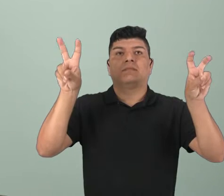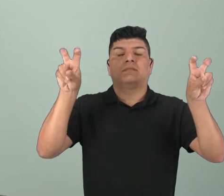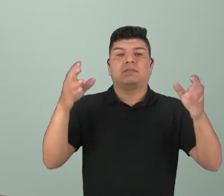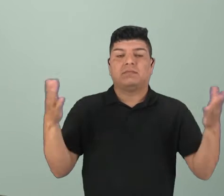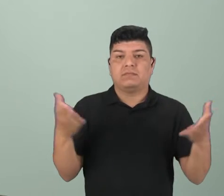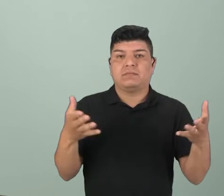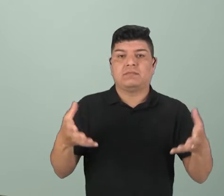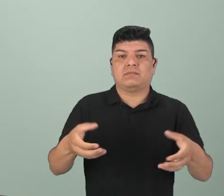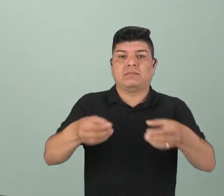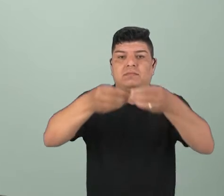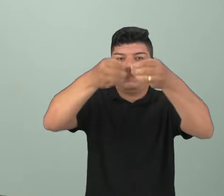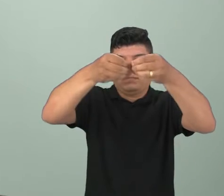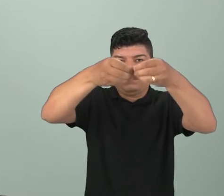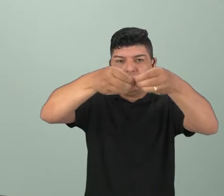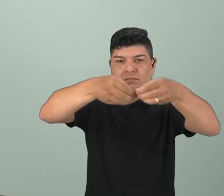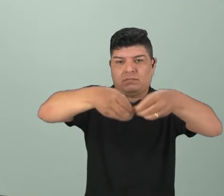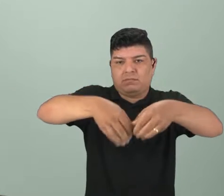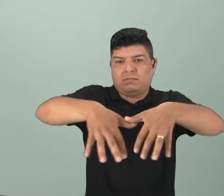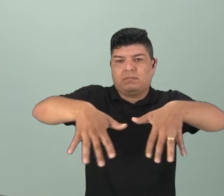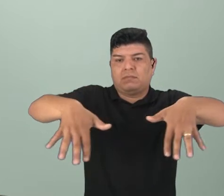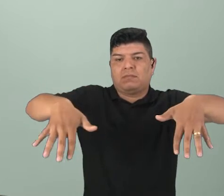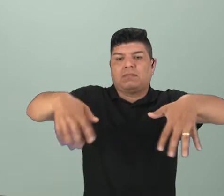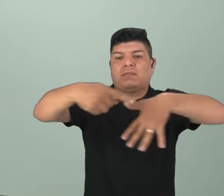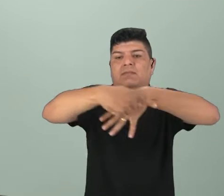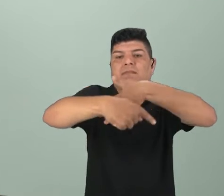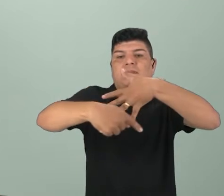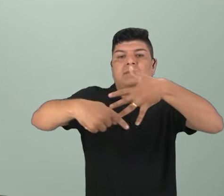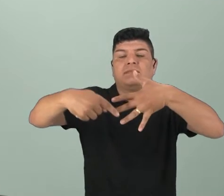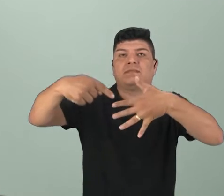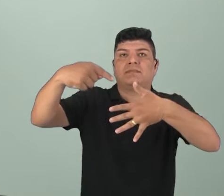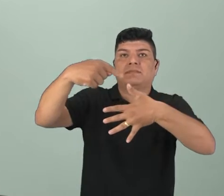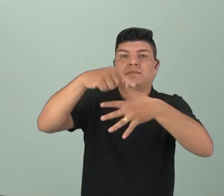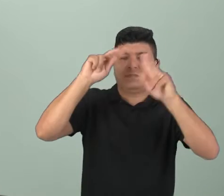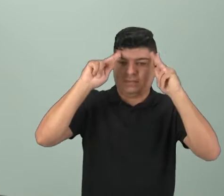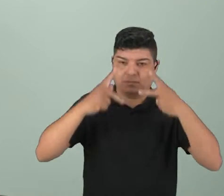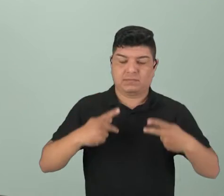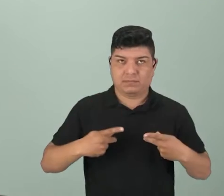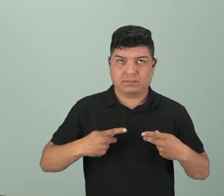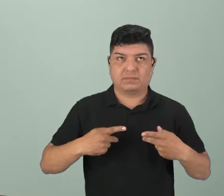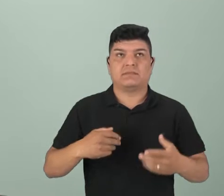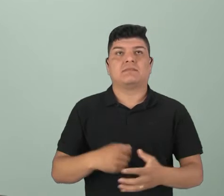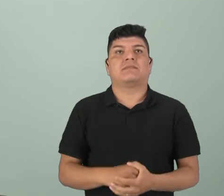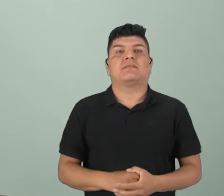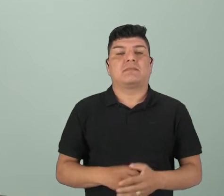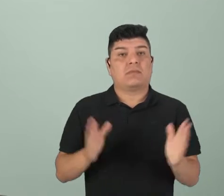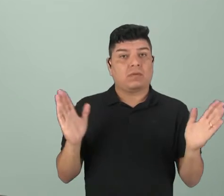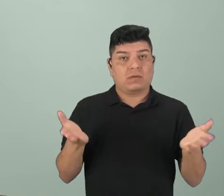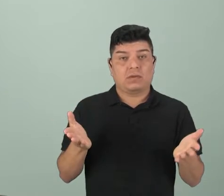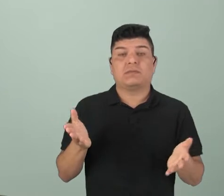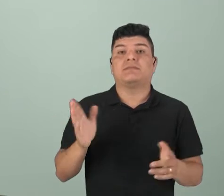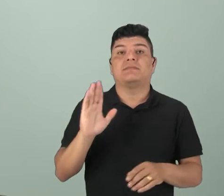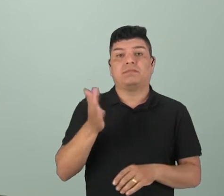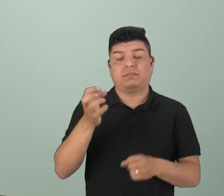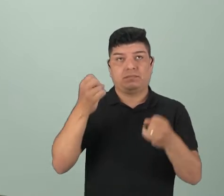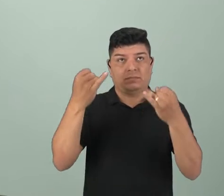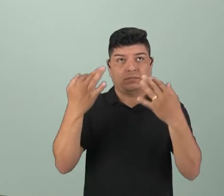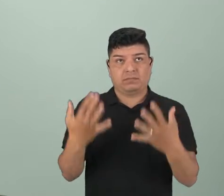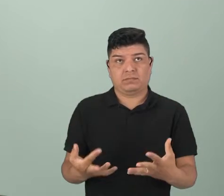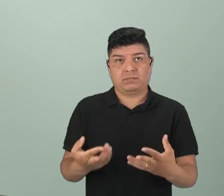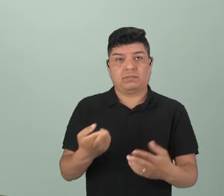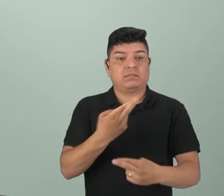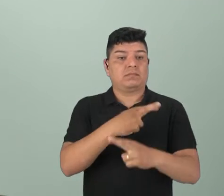glândulas endócrinas humanas. Bom, nós já falamos sobre o sistema endócrino, né, que ele é